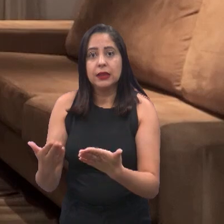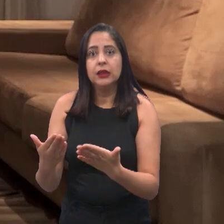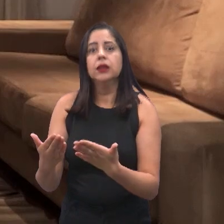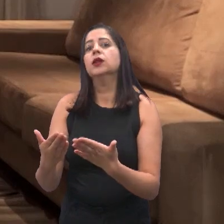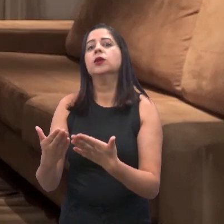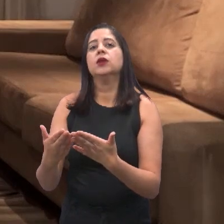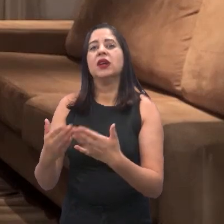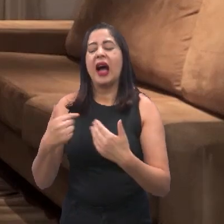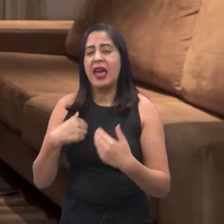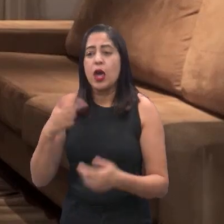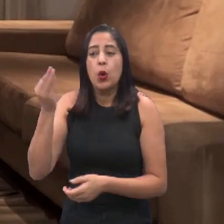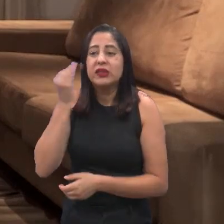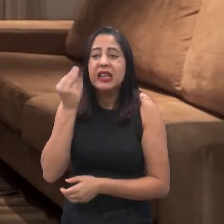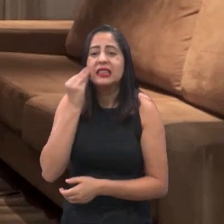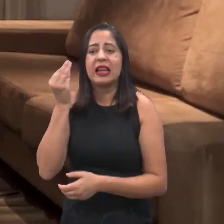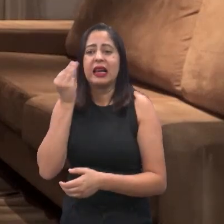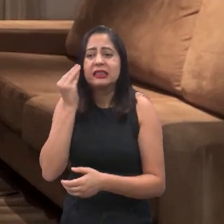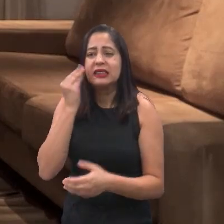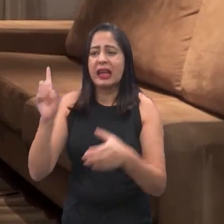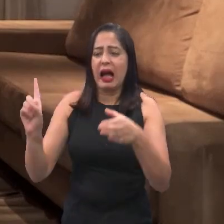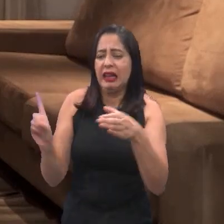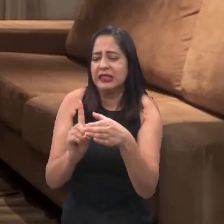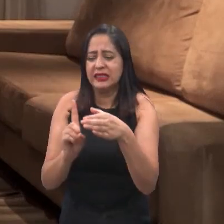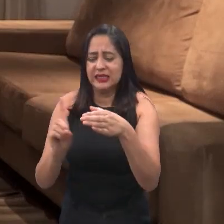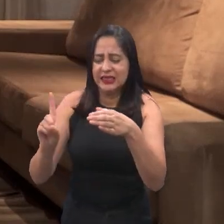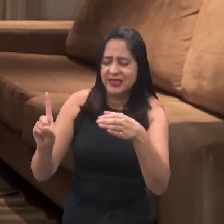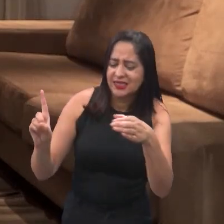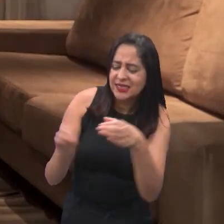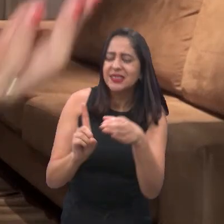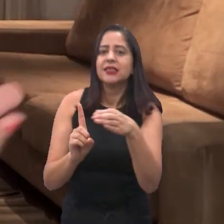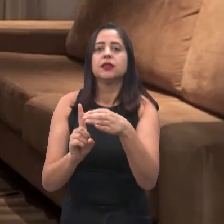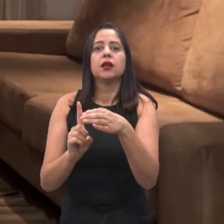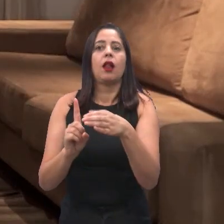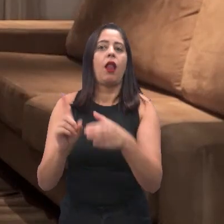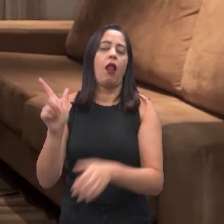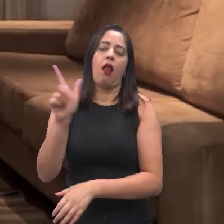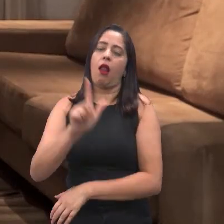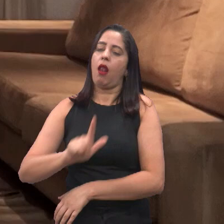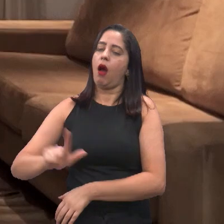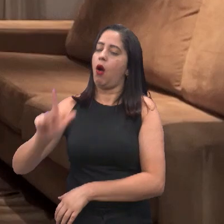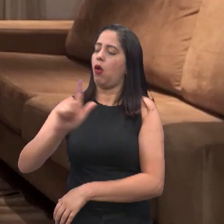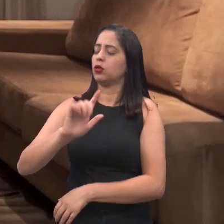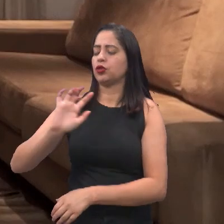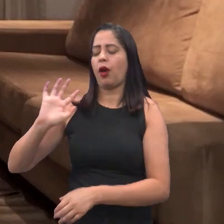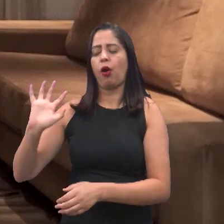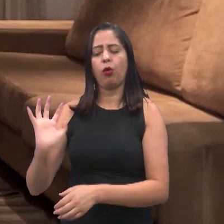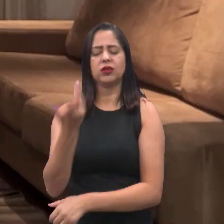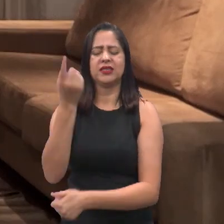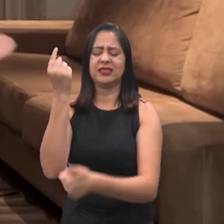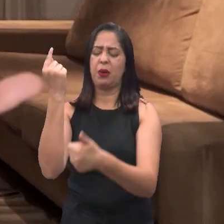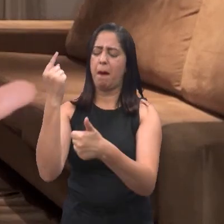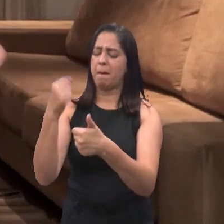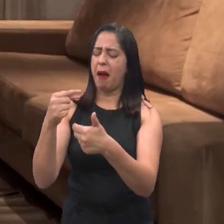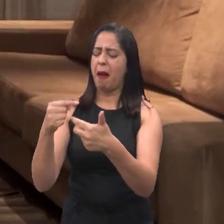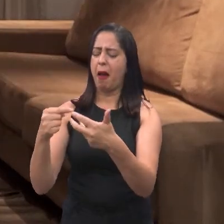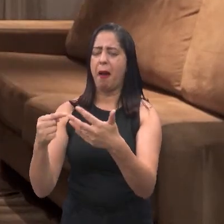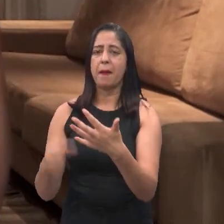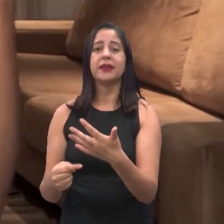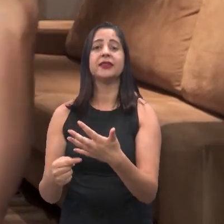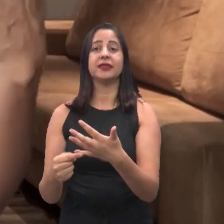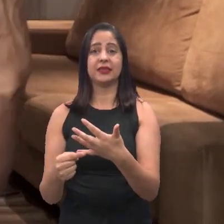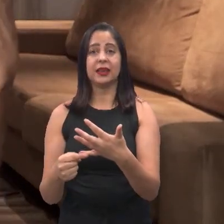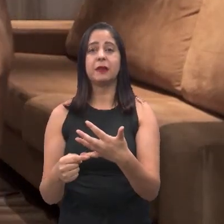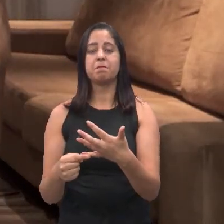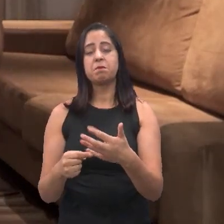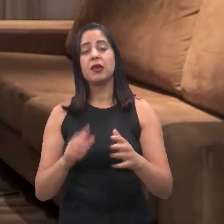de entrar, é óbvio que trouxeram muitas marcas na minha vida, como por exemplo ao